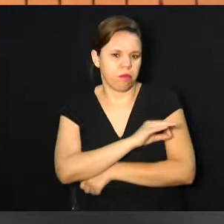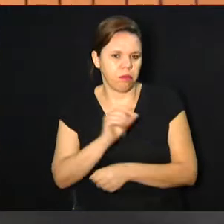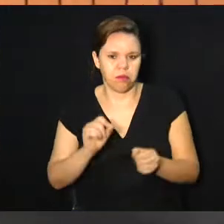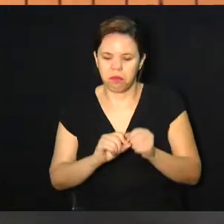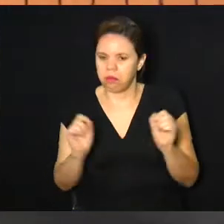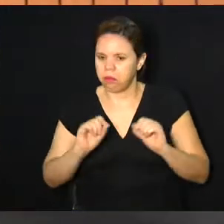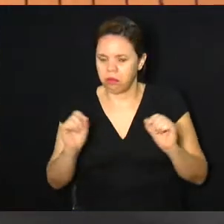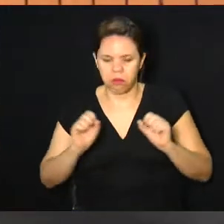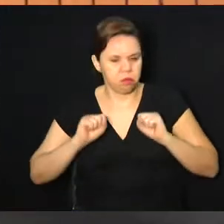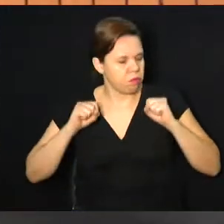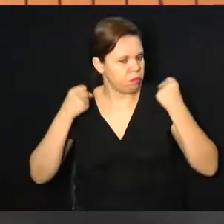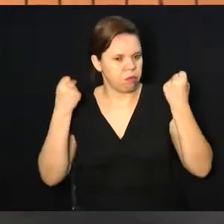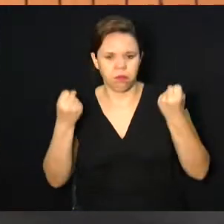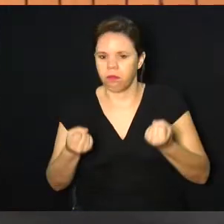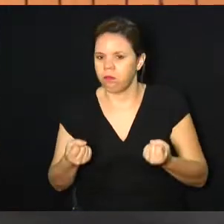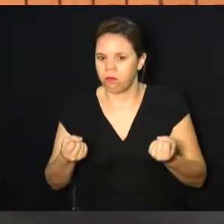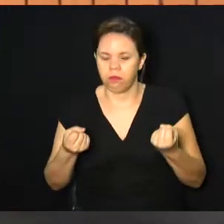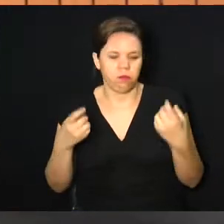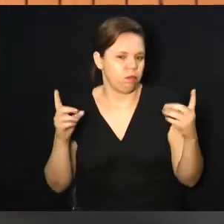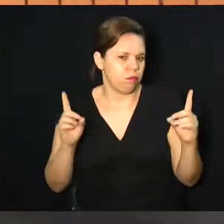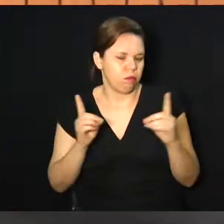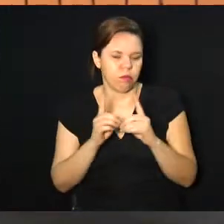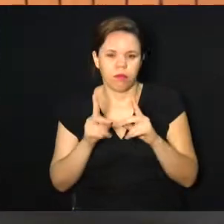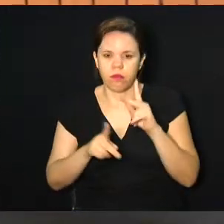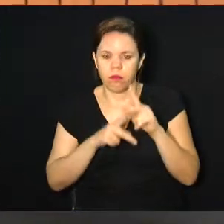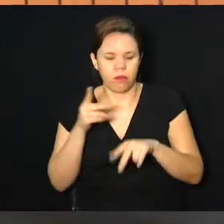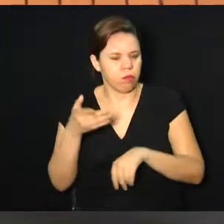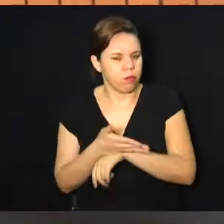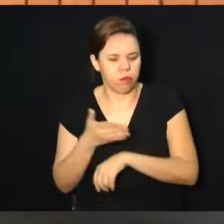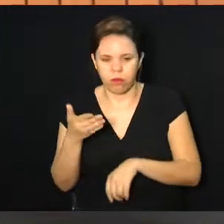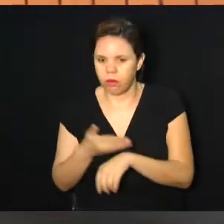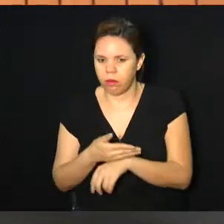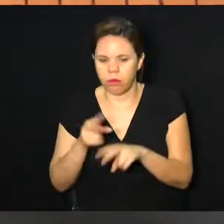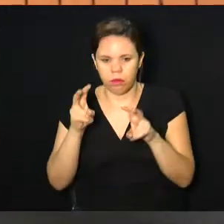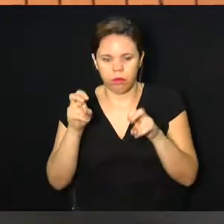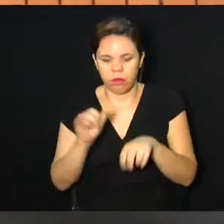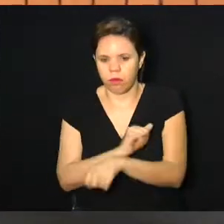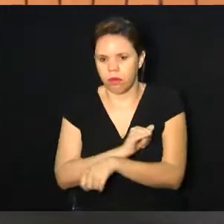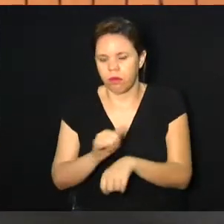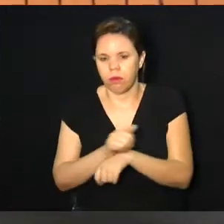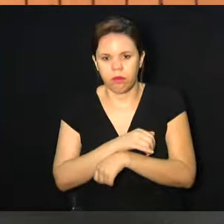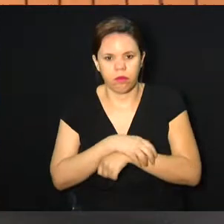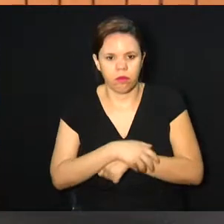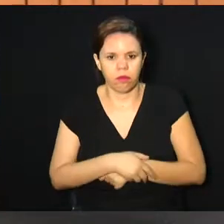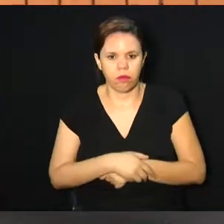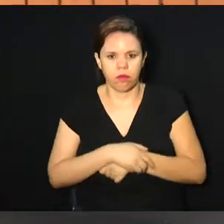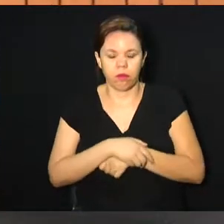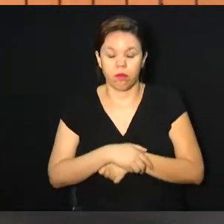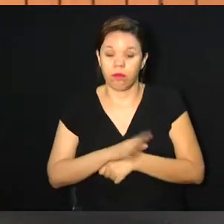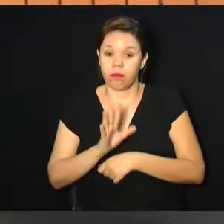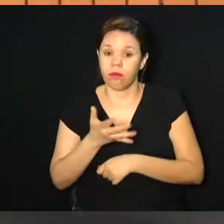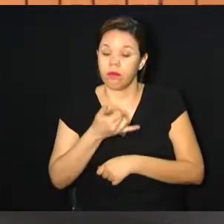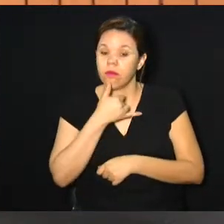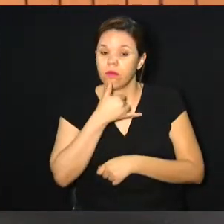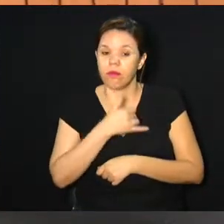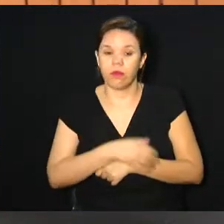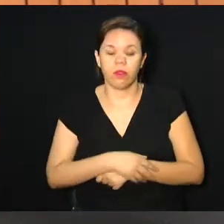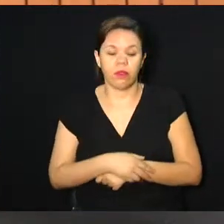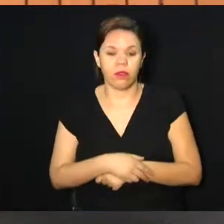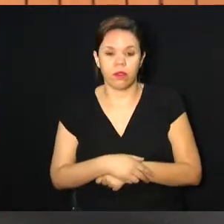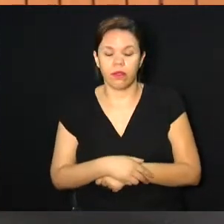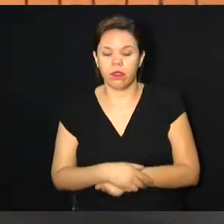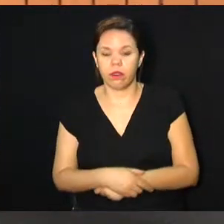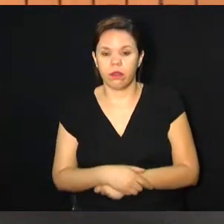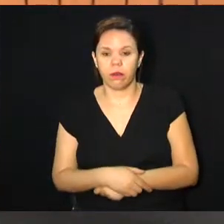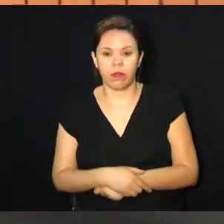nenhum esforço para a população participar desse assunto estratégico. Infelizmente, teve que ter